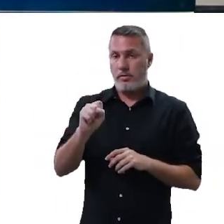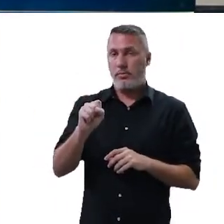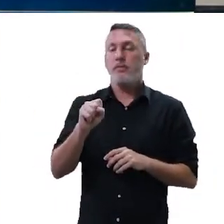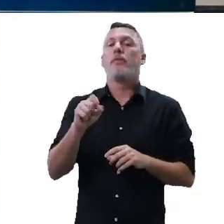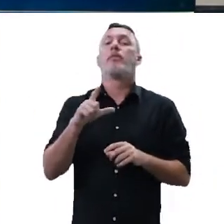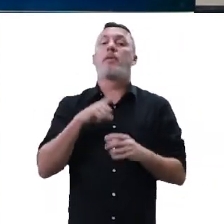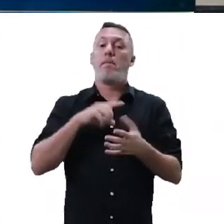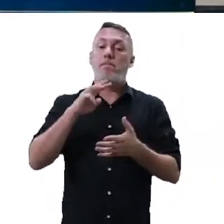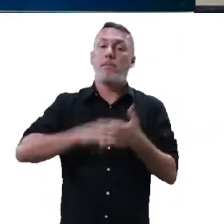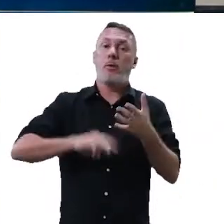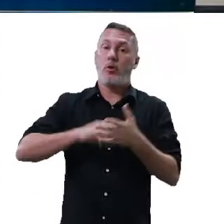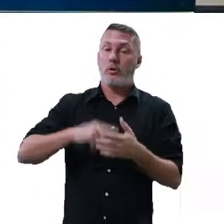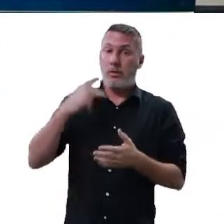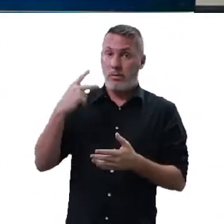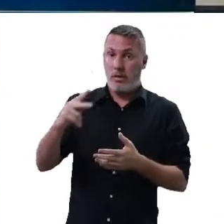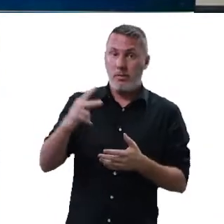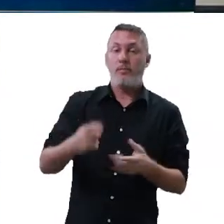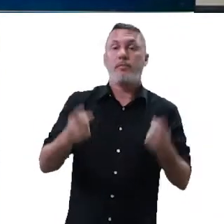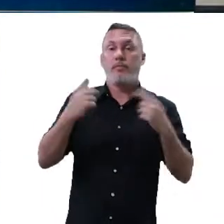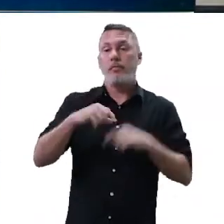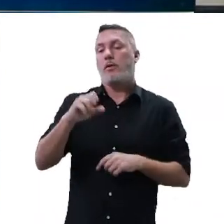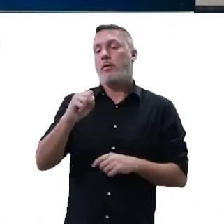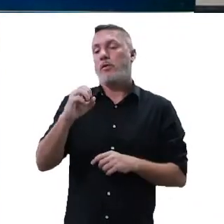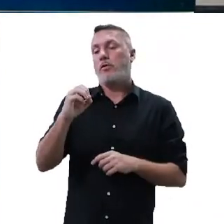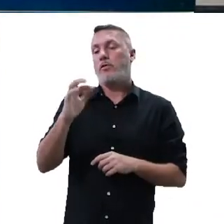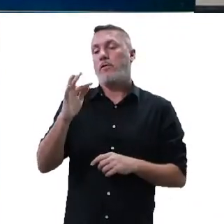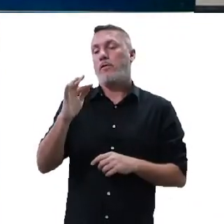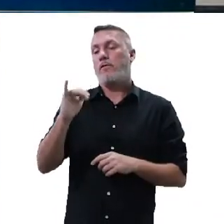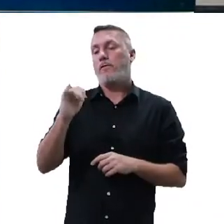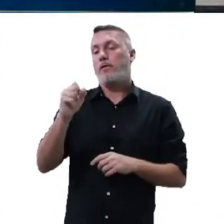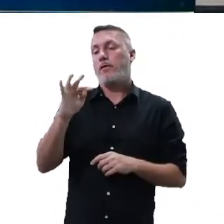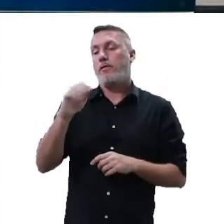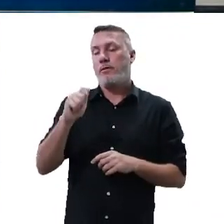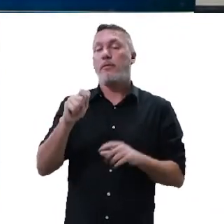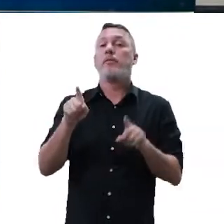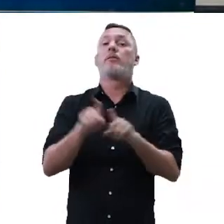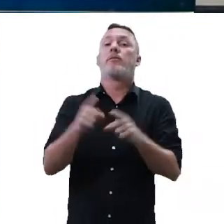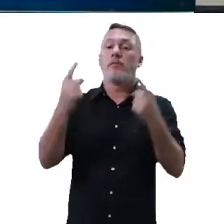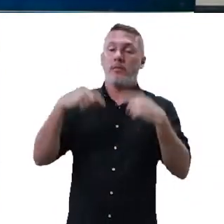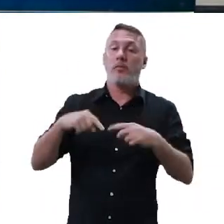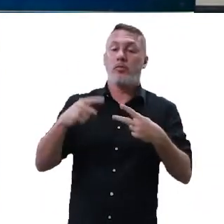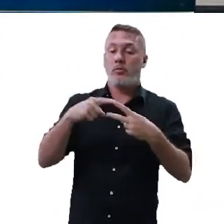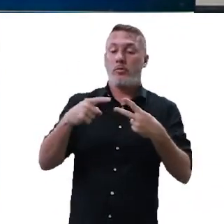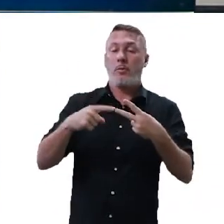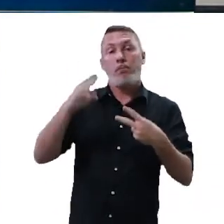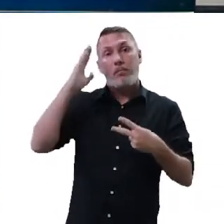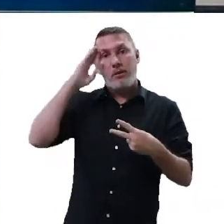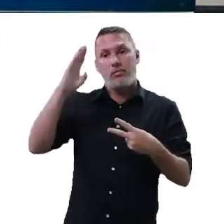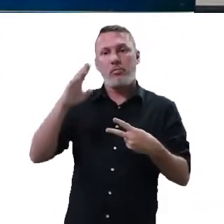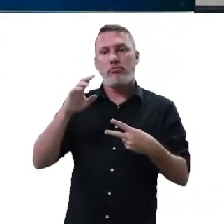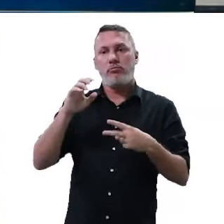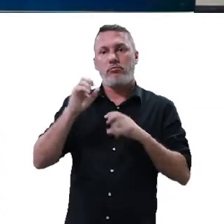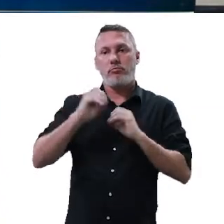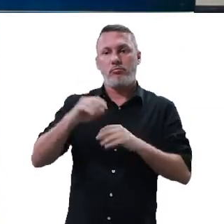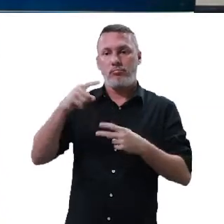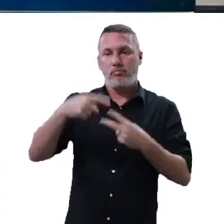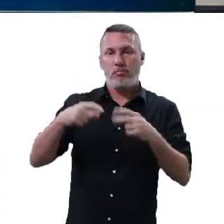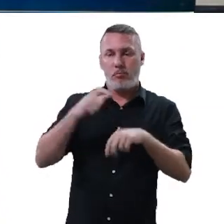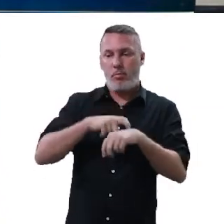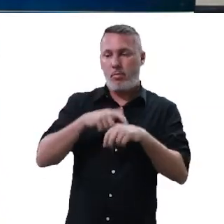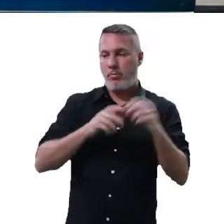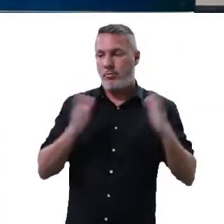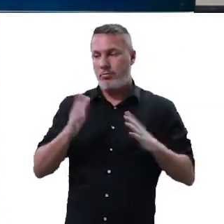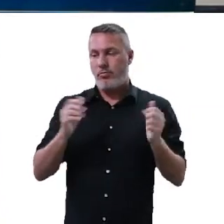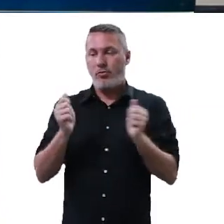vamos falar sobre os sofistas e dois principais sofistas, dois principais aí pensadores do período